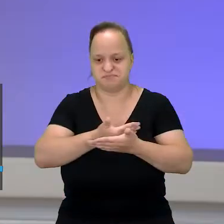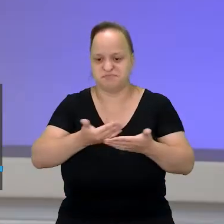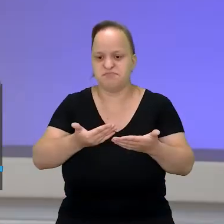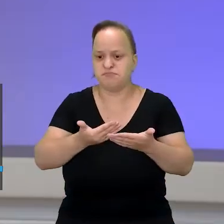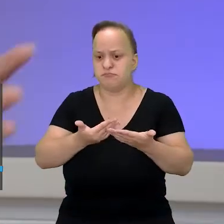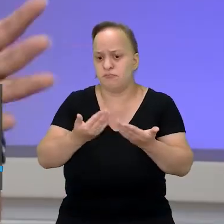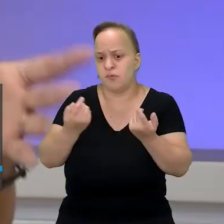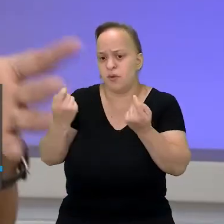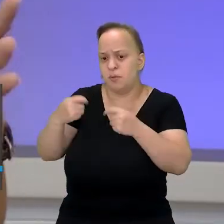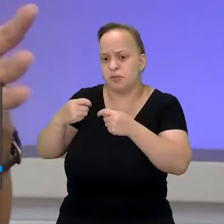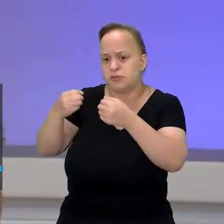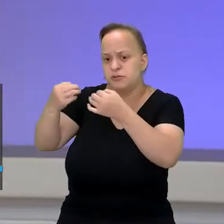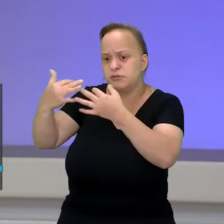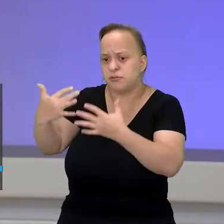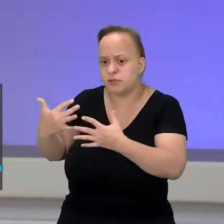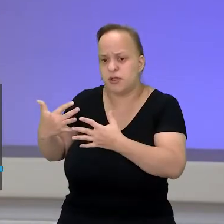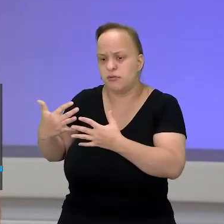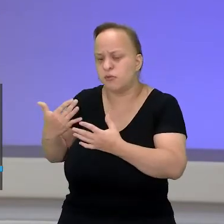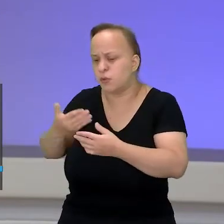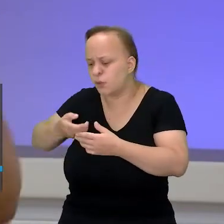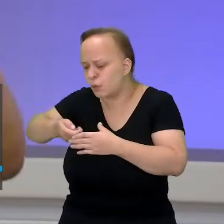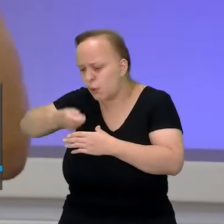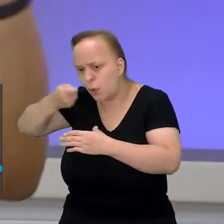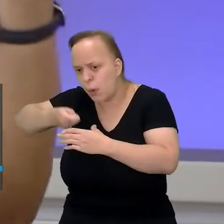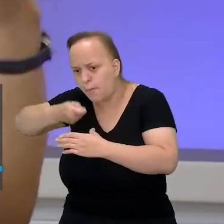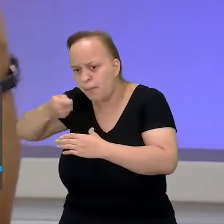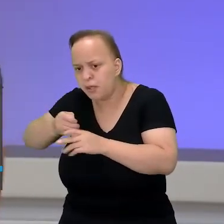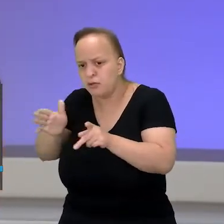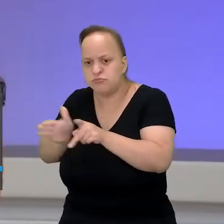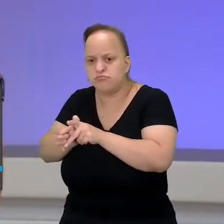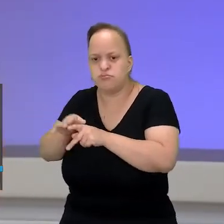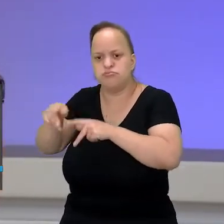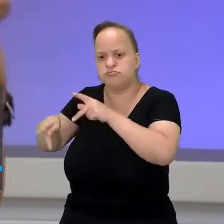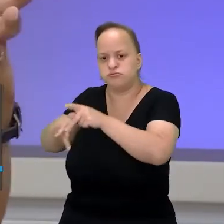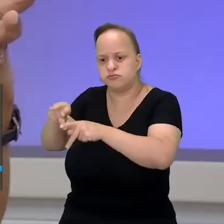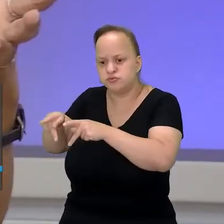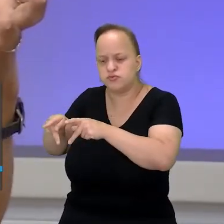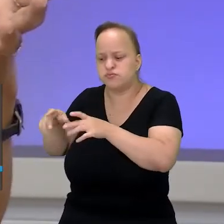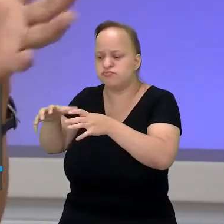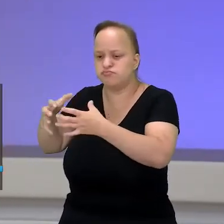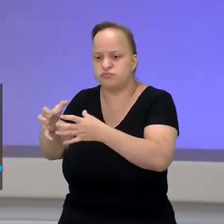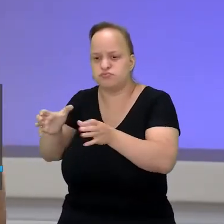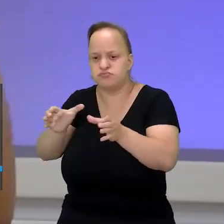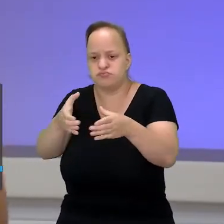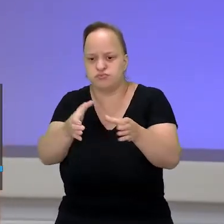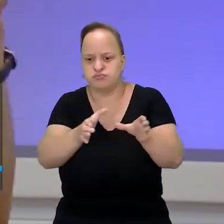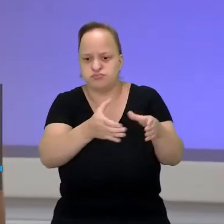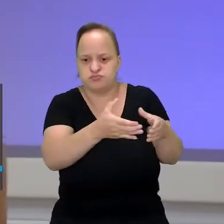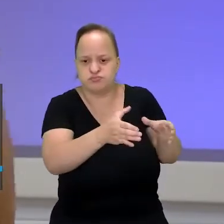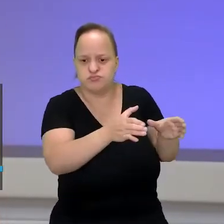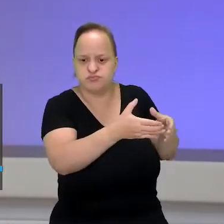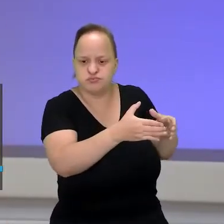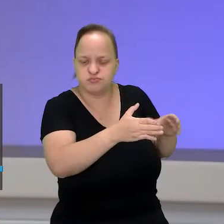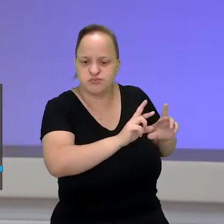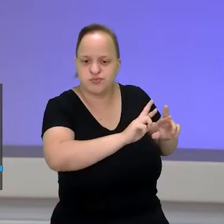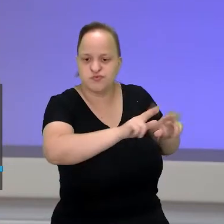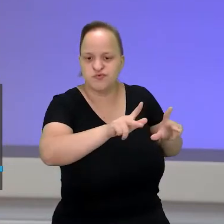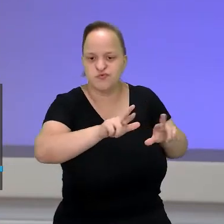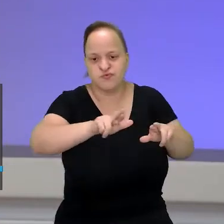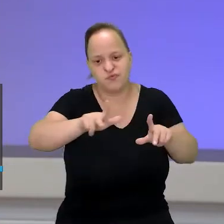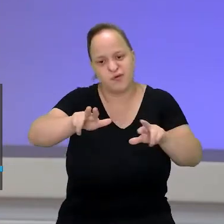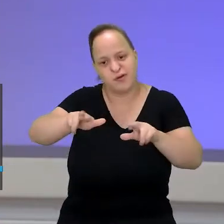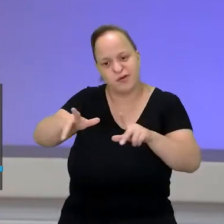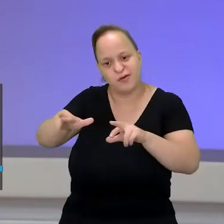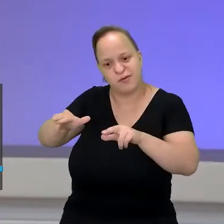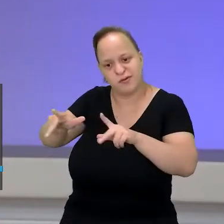por que a dieta de certos povos são diferentes, ou até dentro do próprio país, por exemplo, por que as dietas são diferenciadas